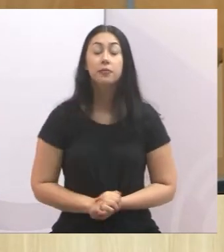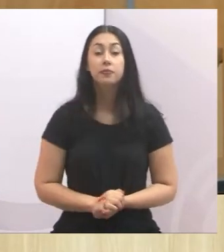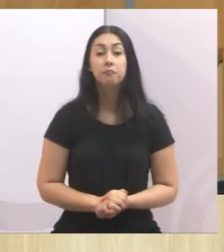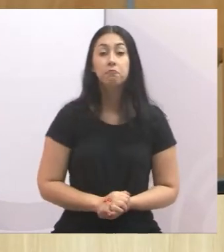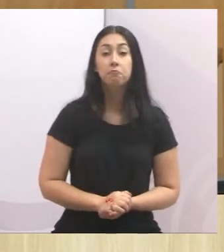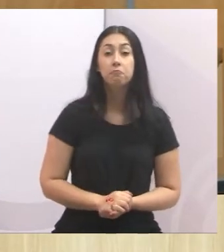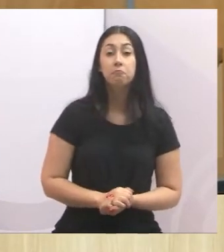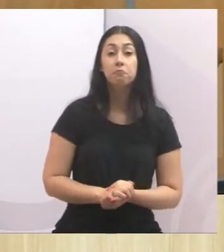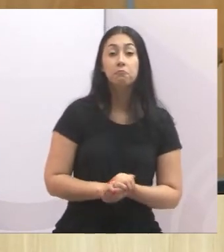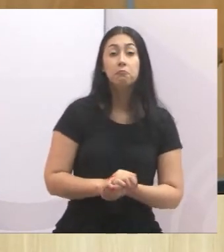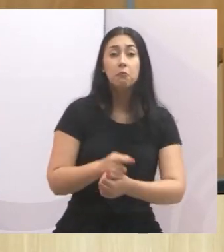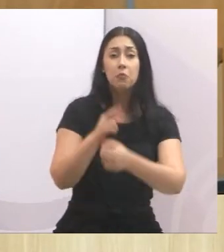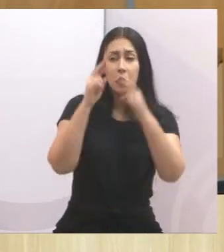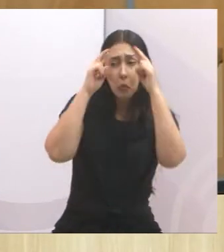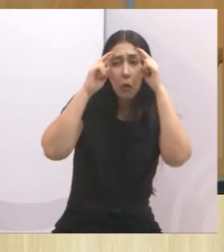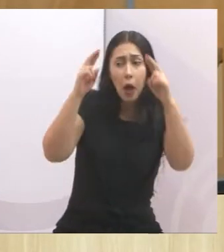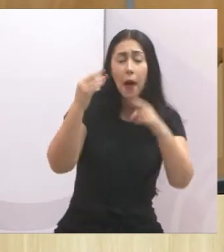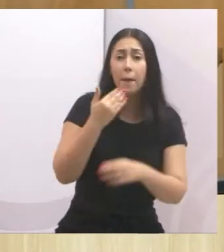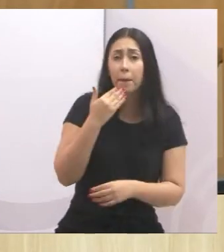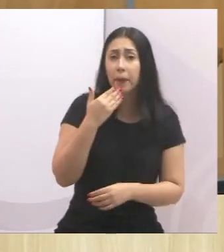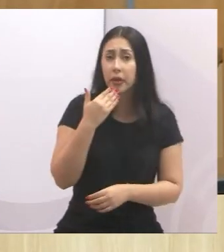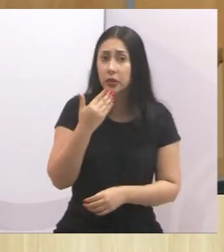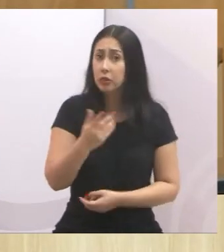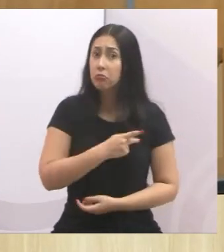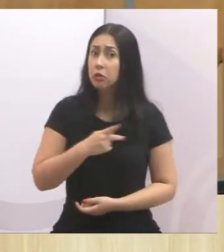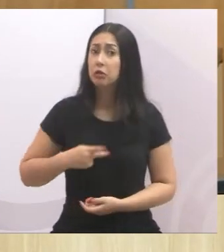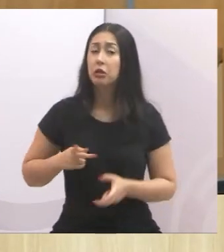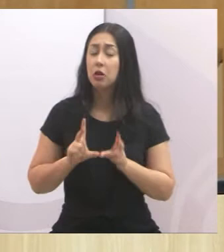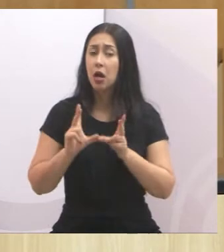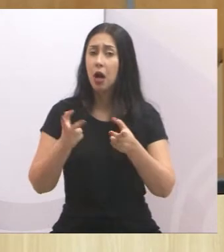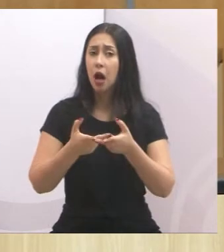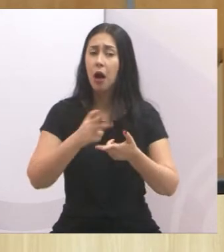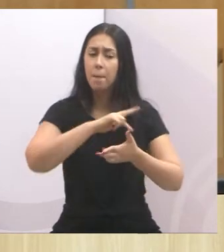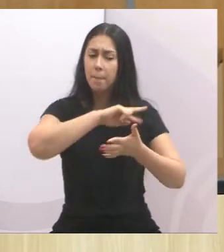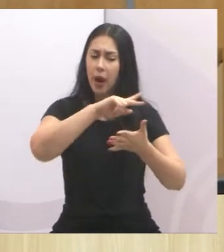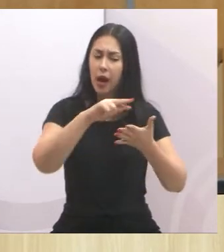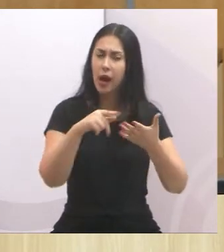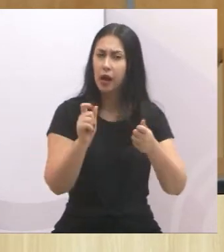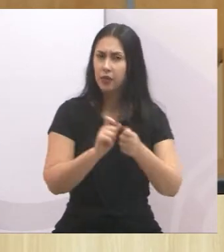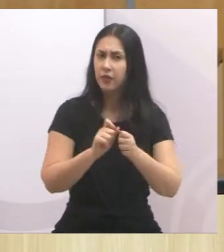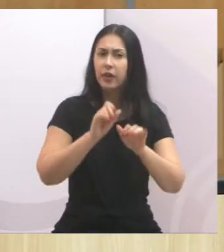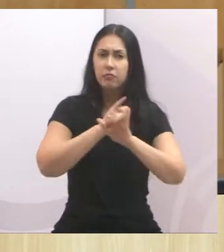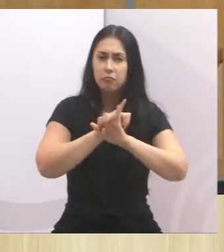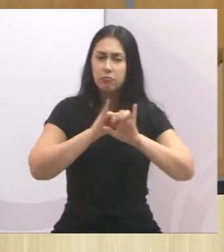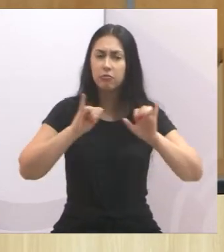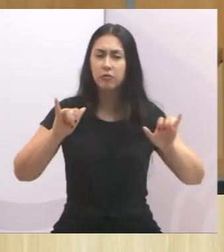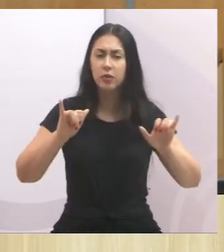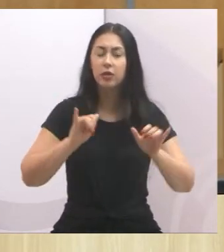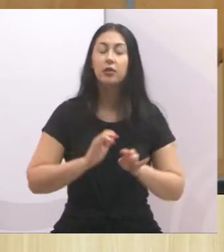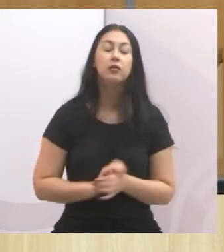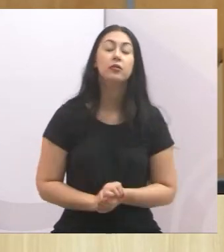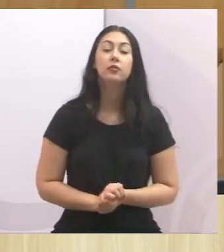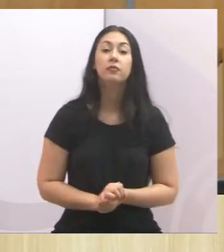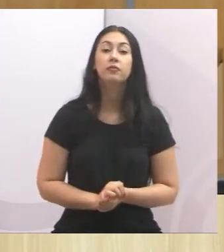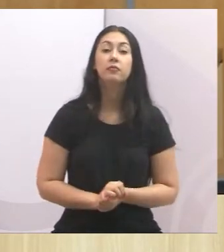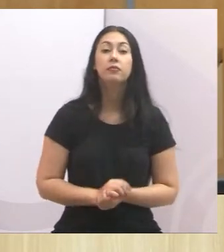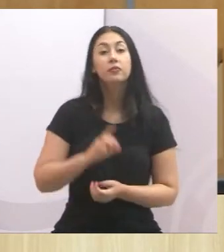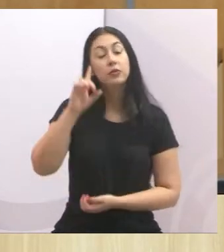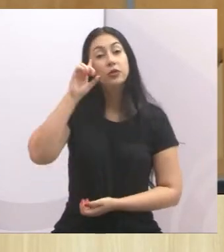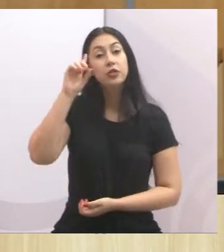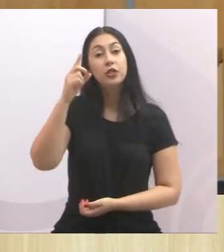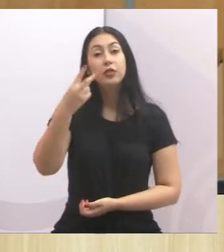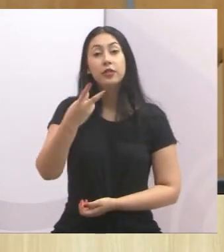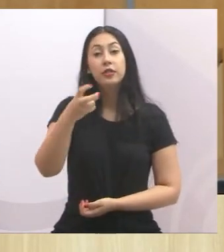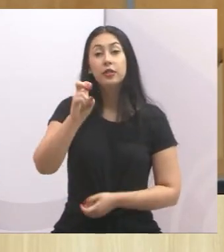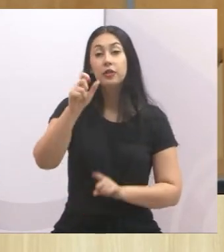respeitosamente requeremos à presidência dessa Casa que sejam adotadas as providências habituais para a divulgação da presente manifestação, Sala das Sessões,